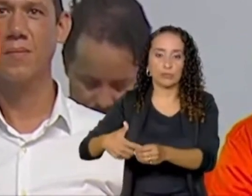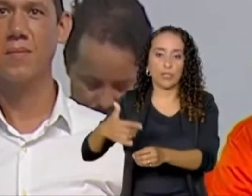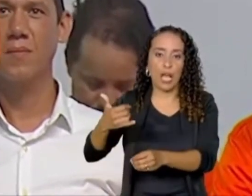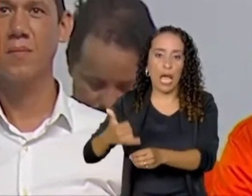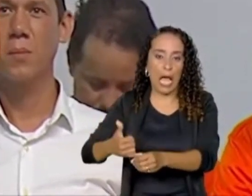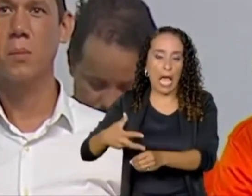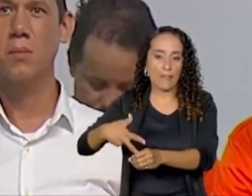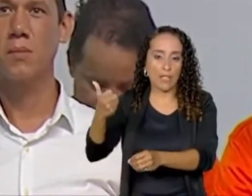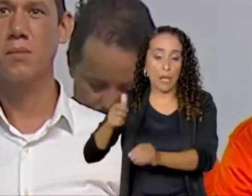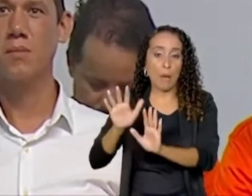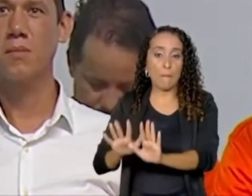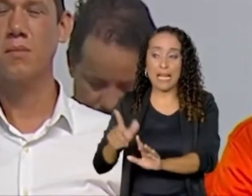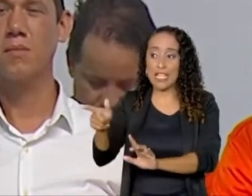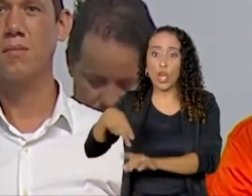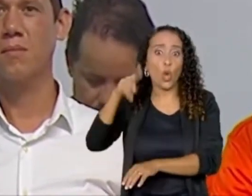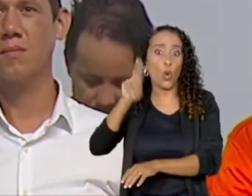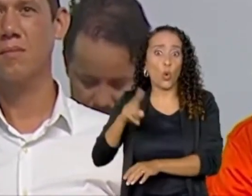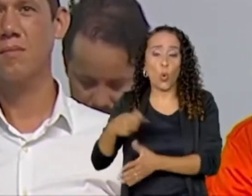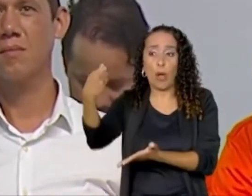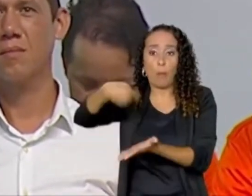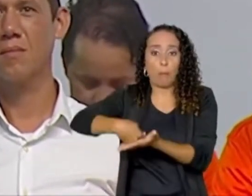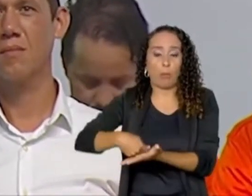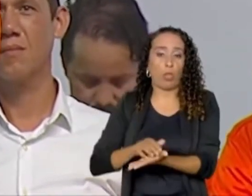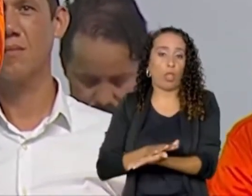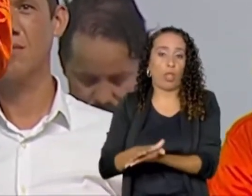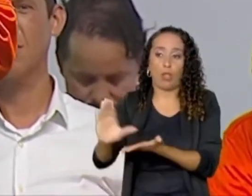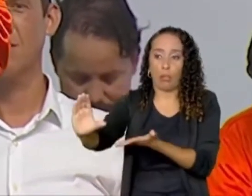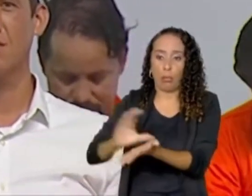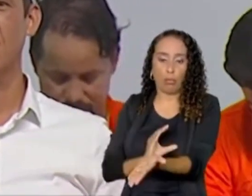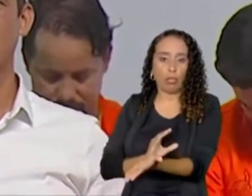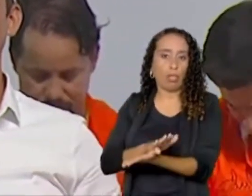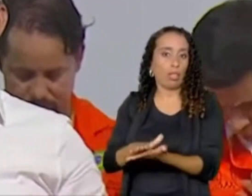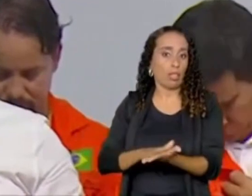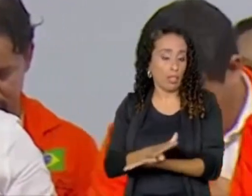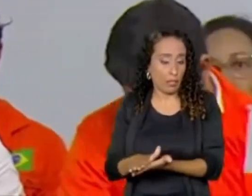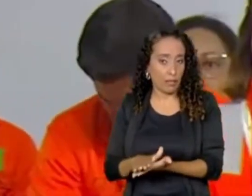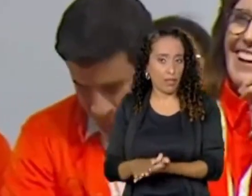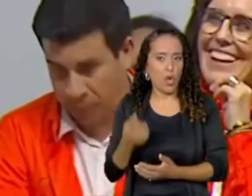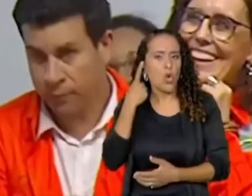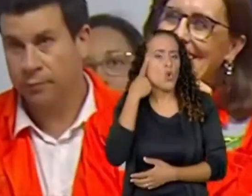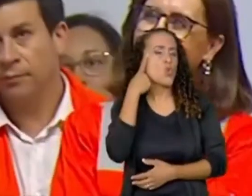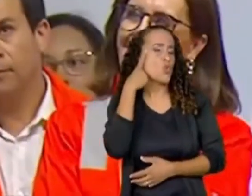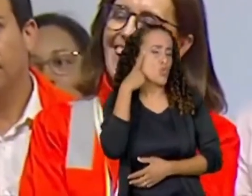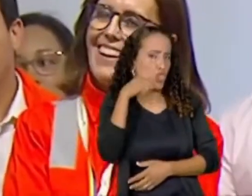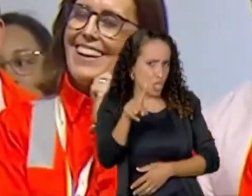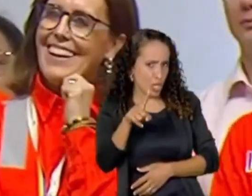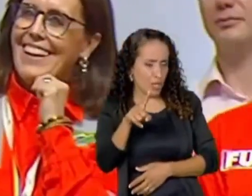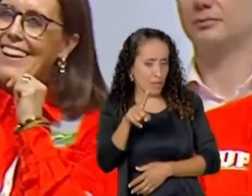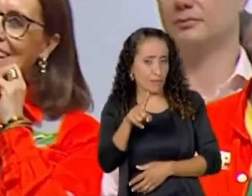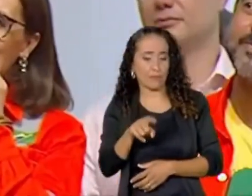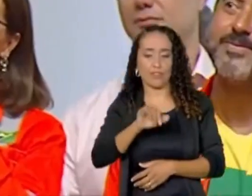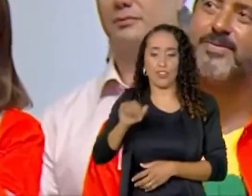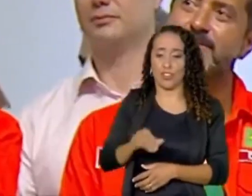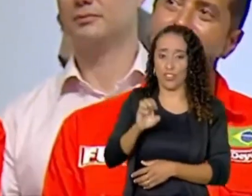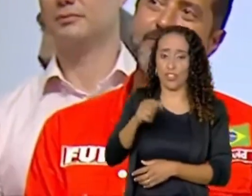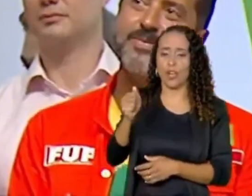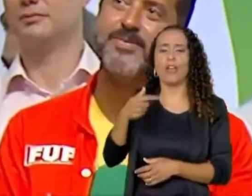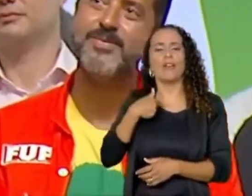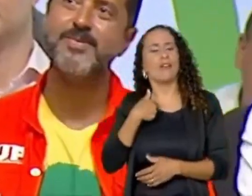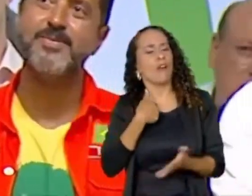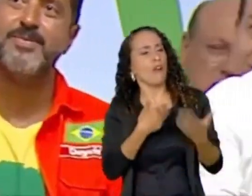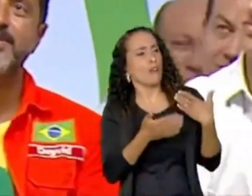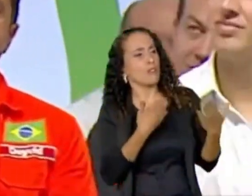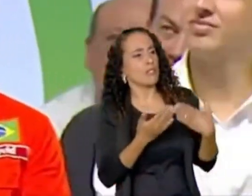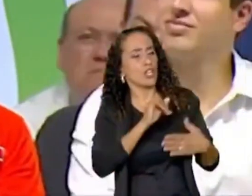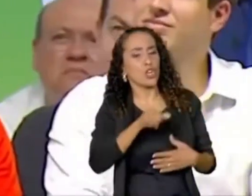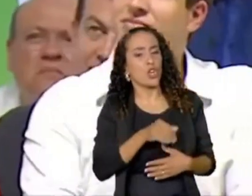o Chaves colocou um centavo aqui. Chegou um dia, João Paulo, que eu, conversando com o Zé Sérgio Gabriel, eu fiz: